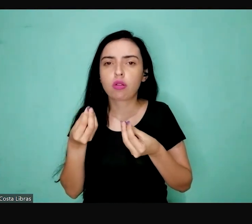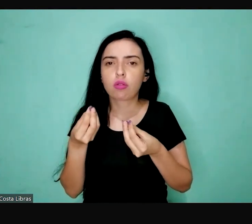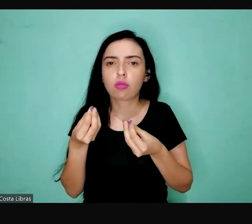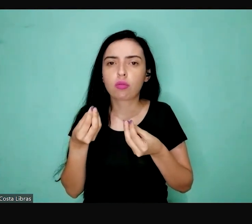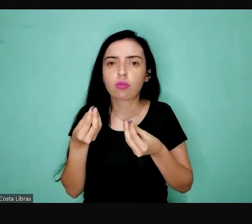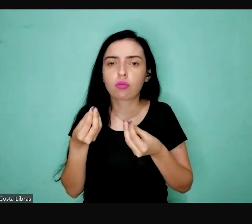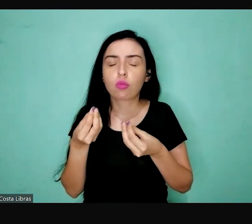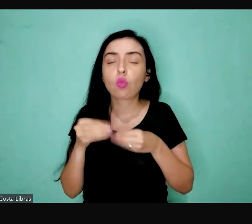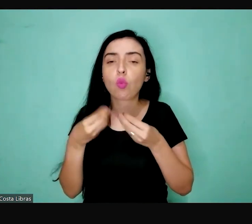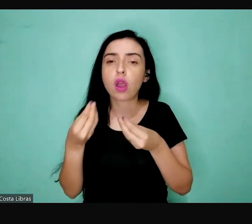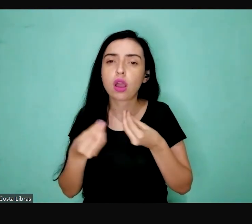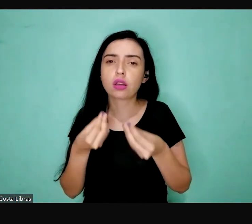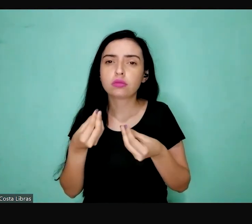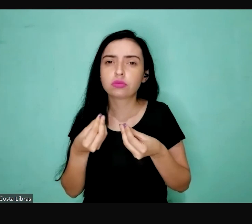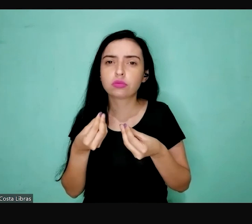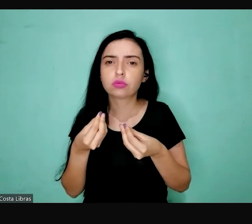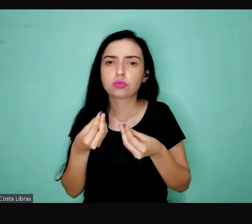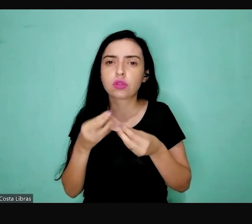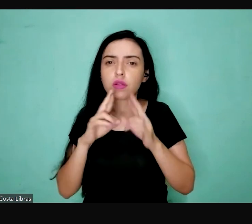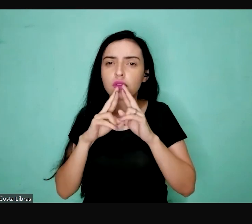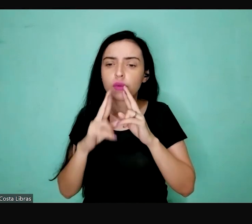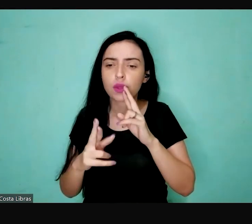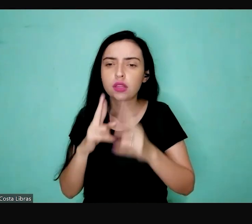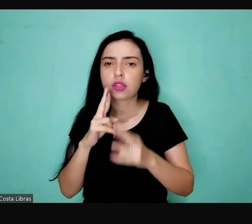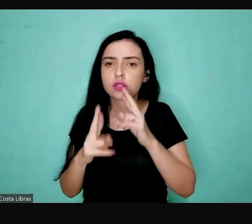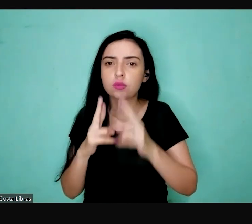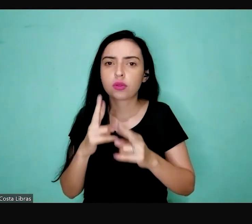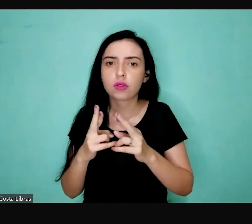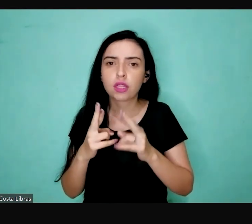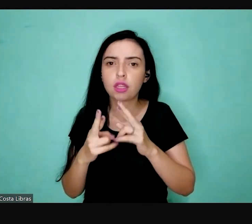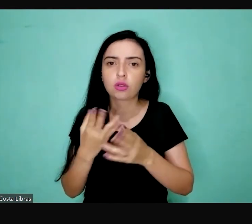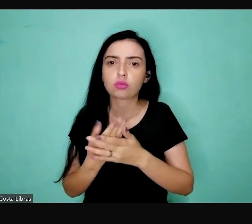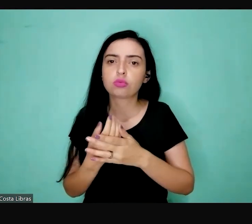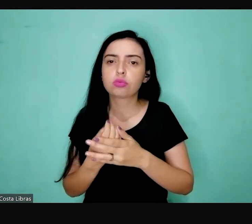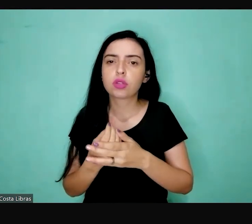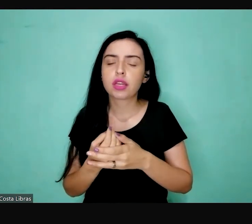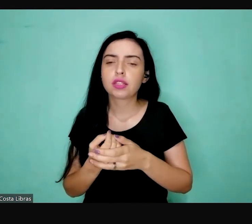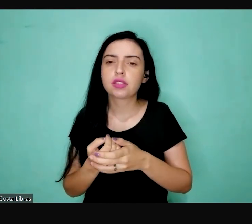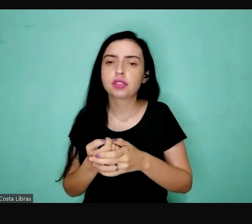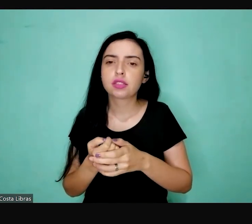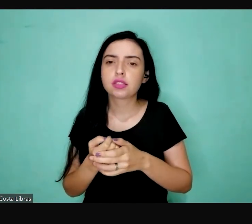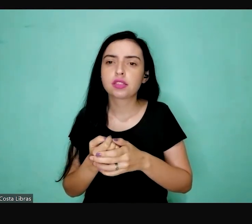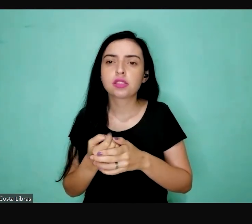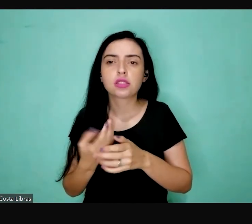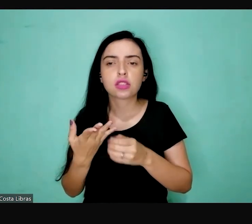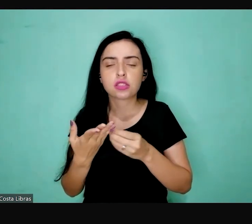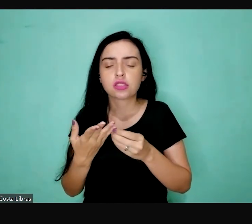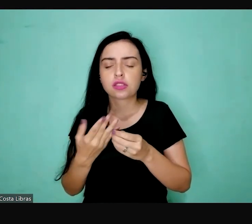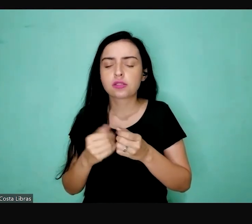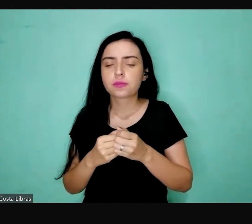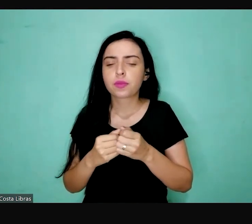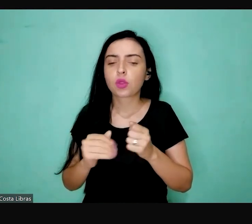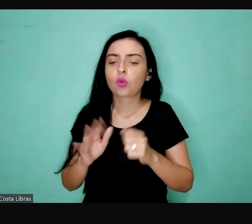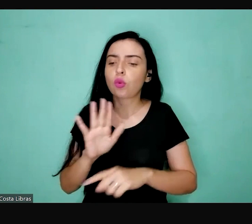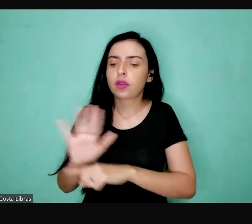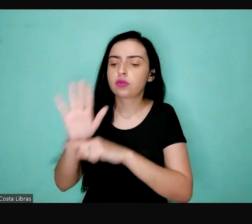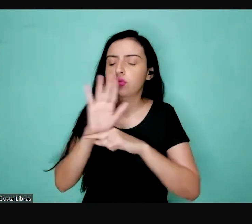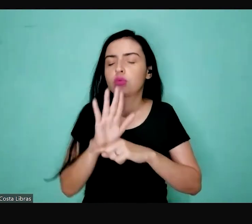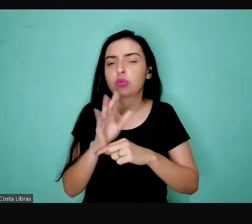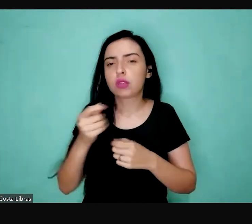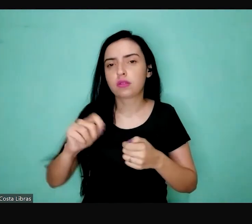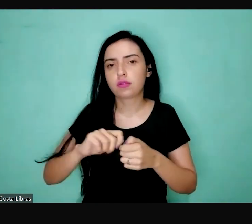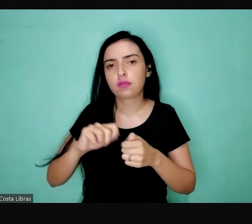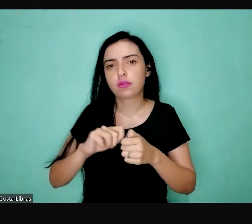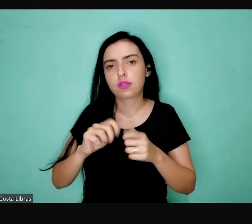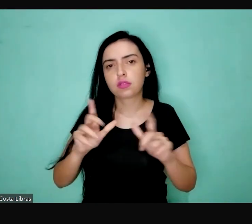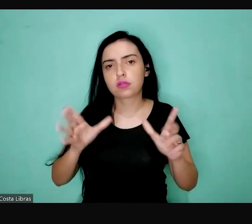quando se vão resolvendo estes casos concretos por recurso de amparo, vai-se formando